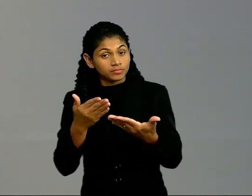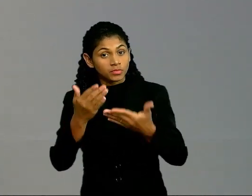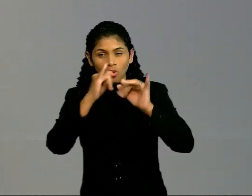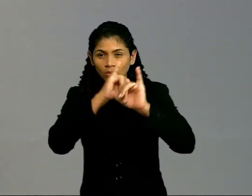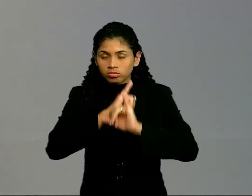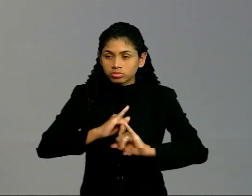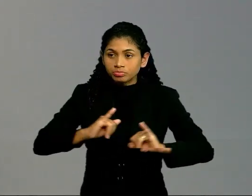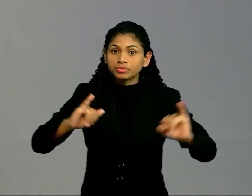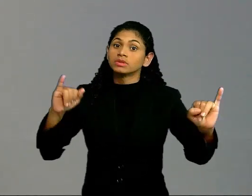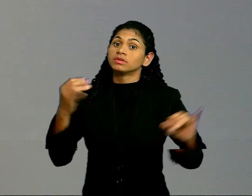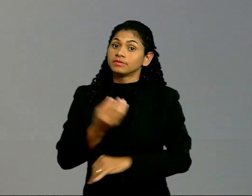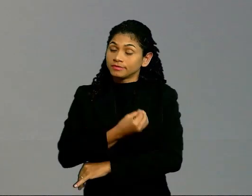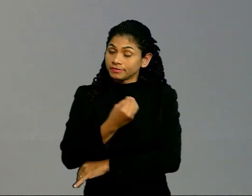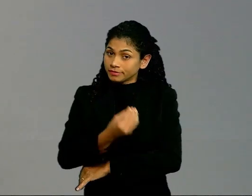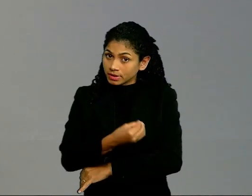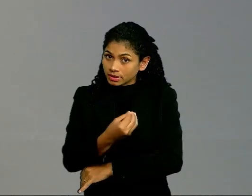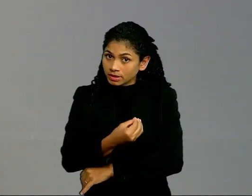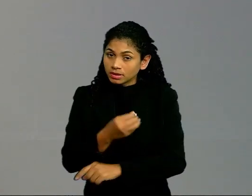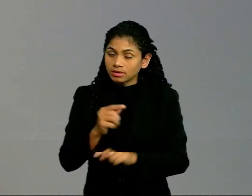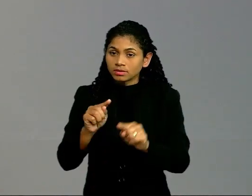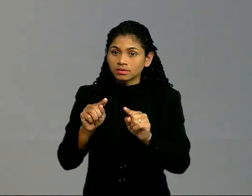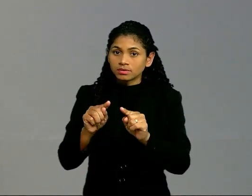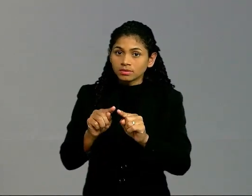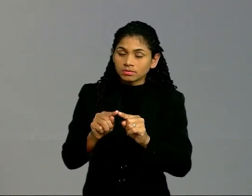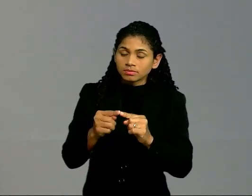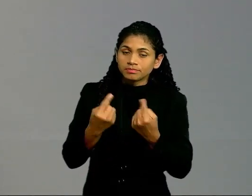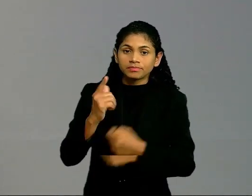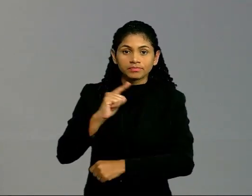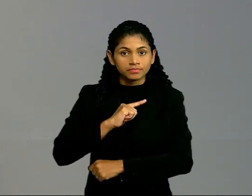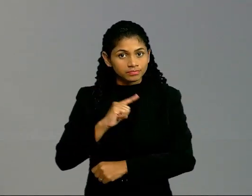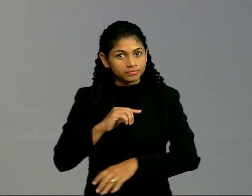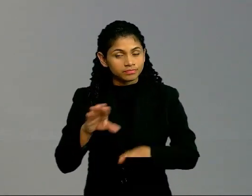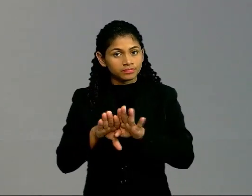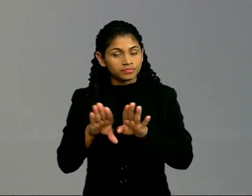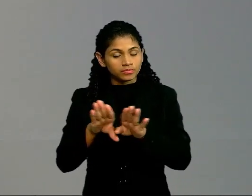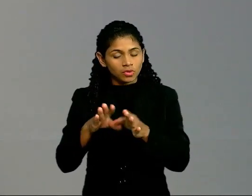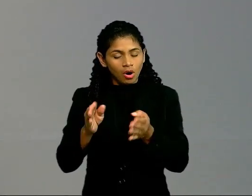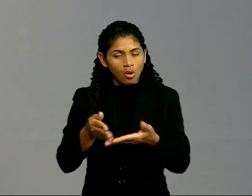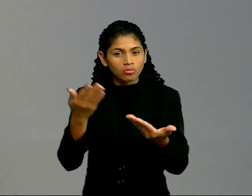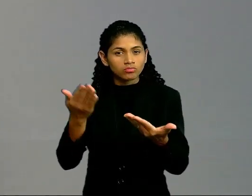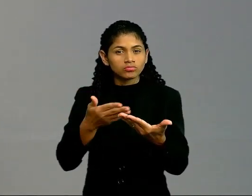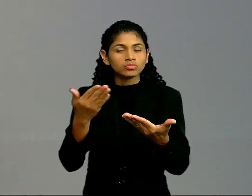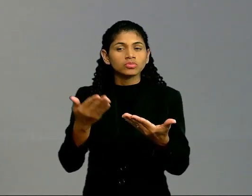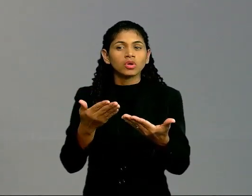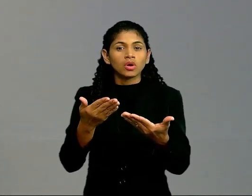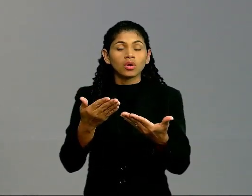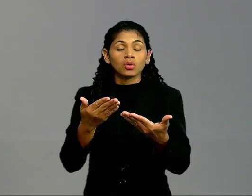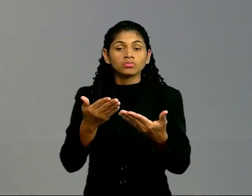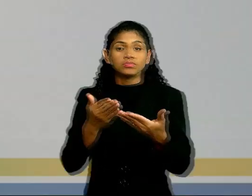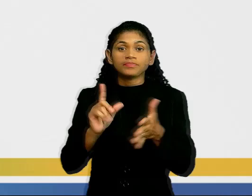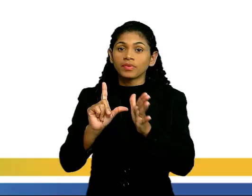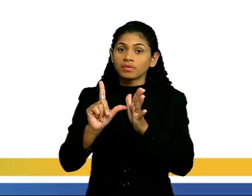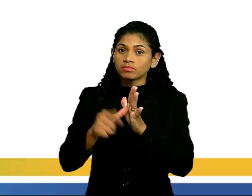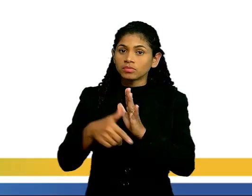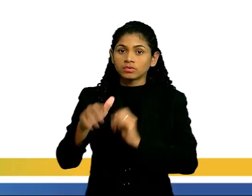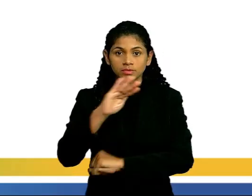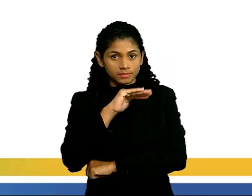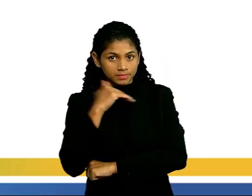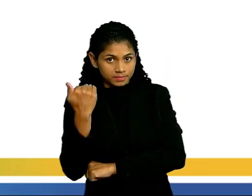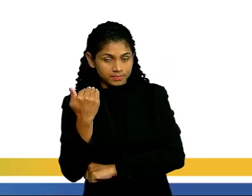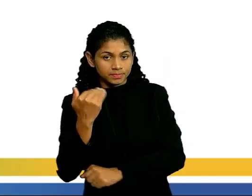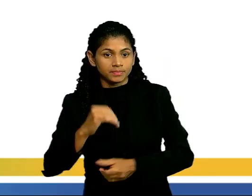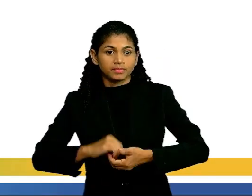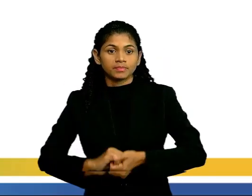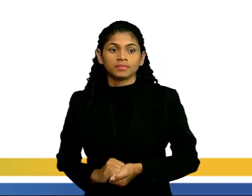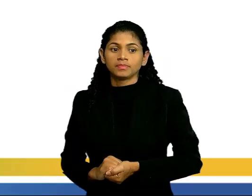outras que são obras póstumas depois de sua morte, mas aí a gente tem algumas diferenças nessas produções, tá?